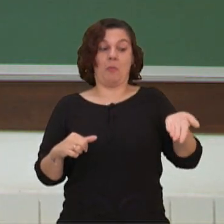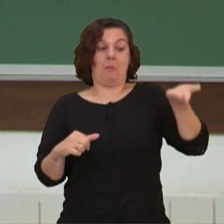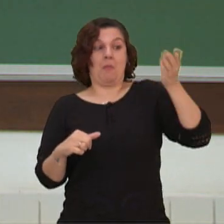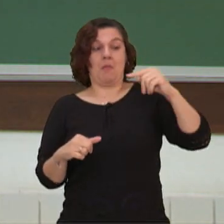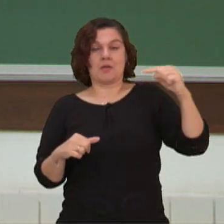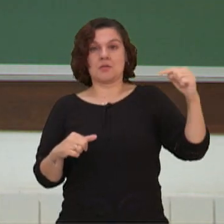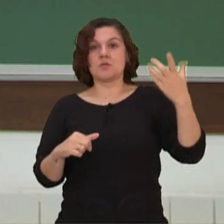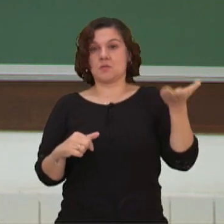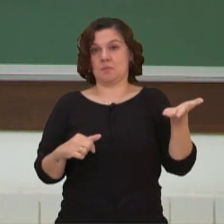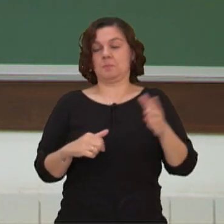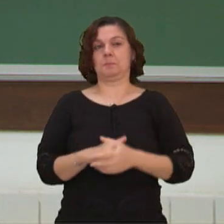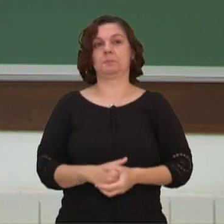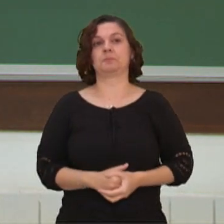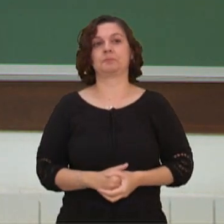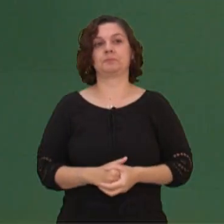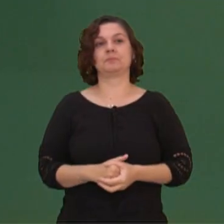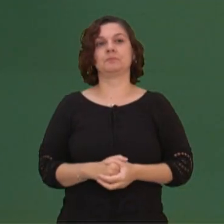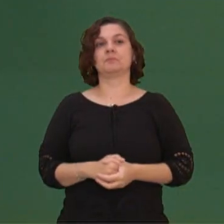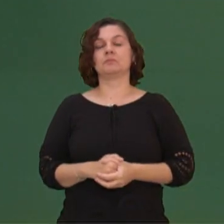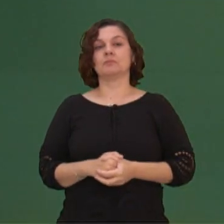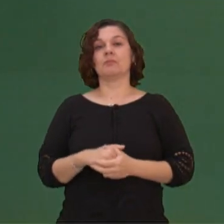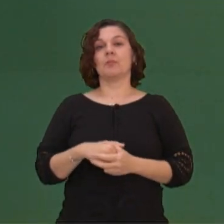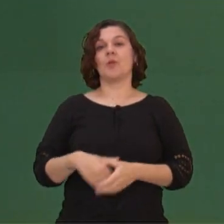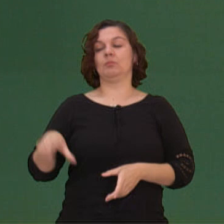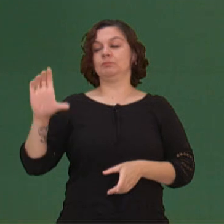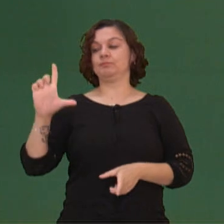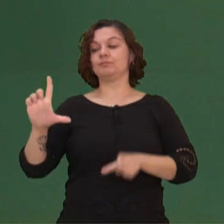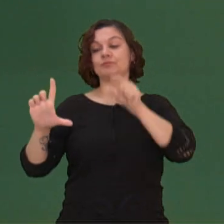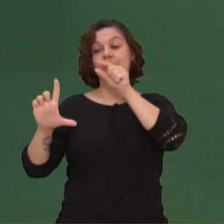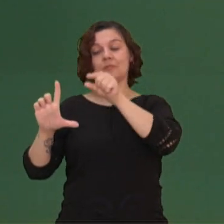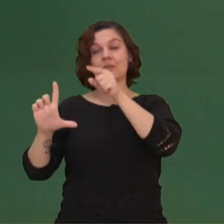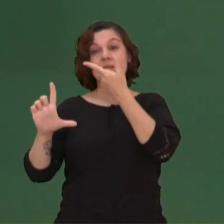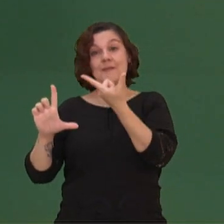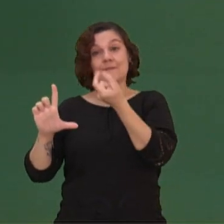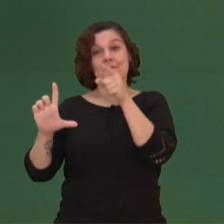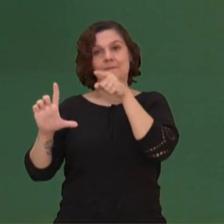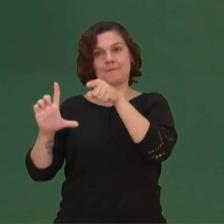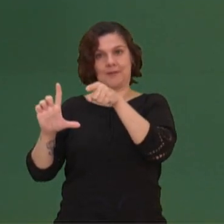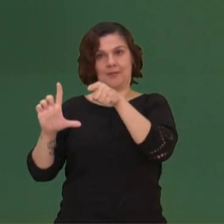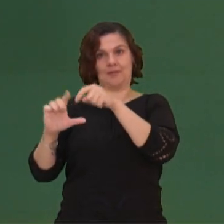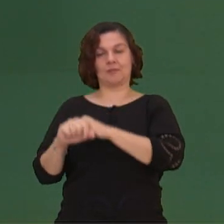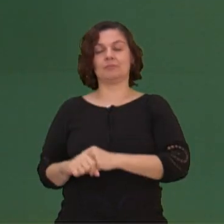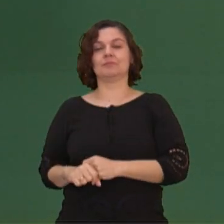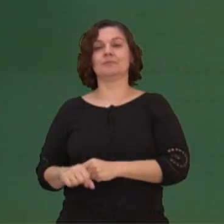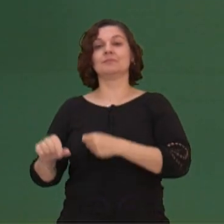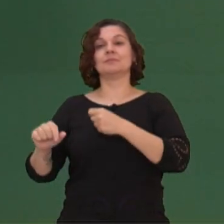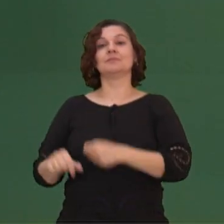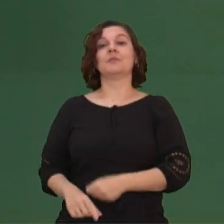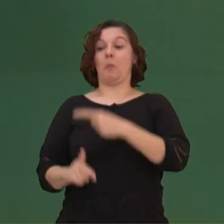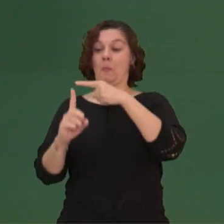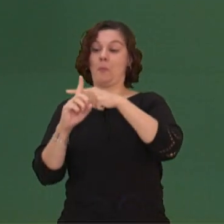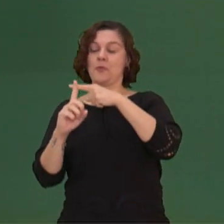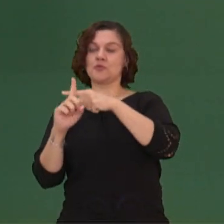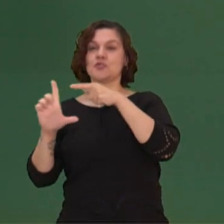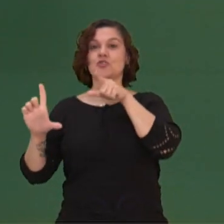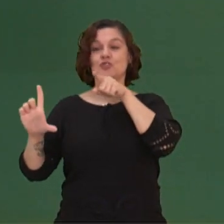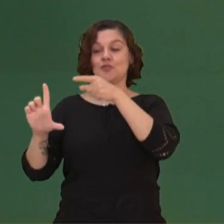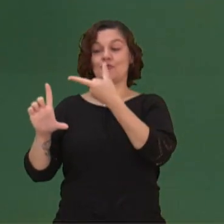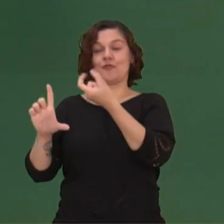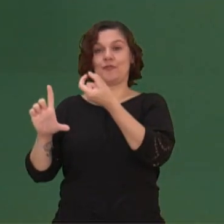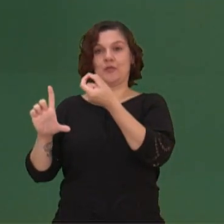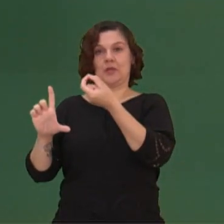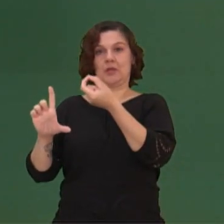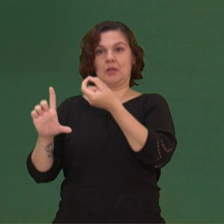Então, vem aqui. Número atômico 20, 20 prótons. Carga menos 2, sobram